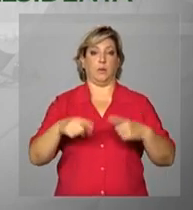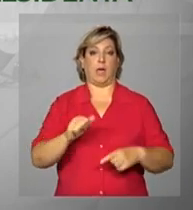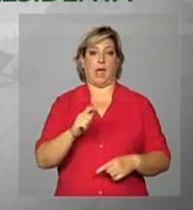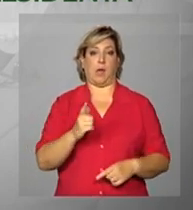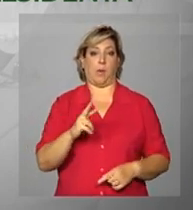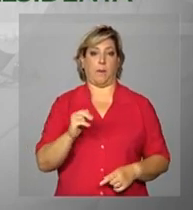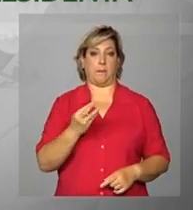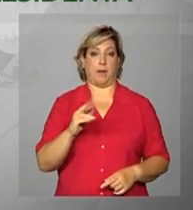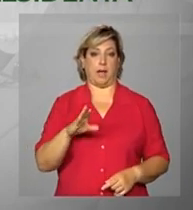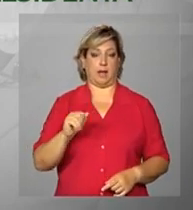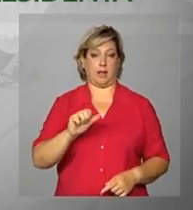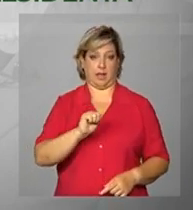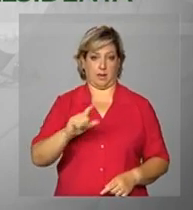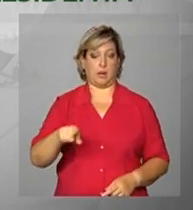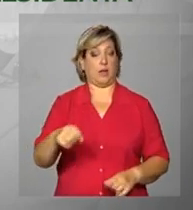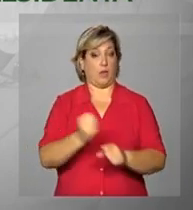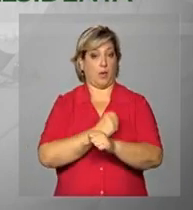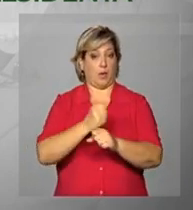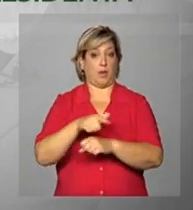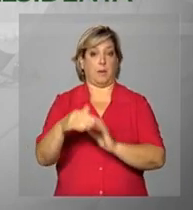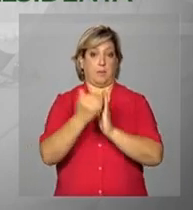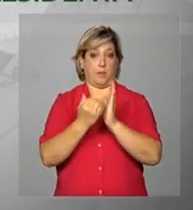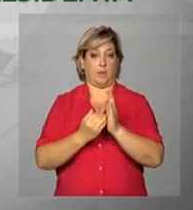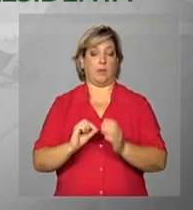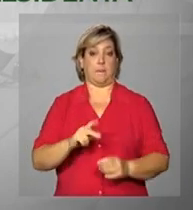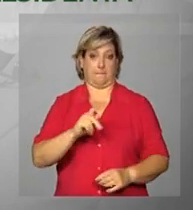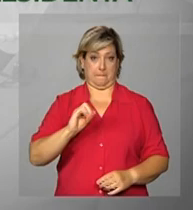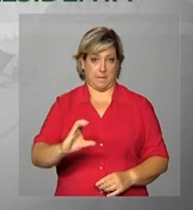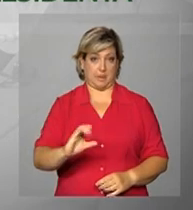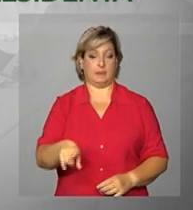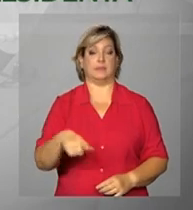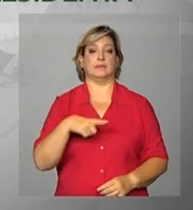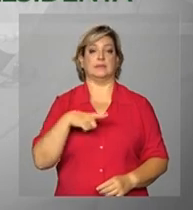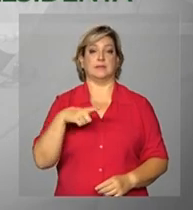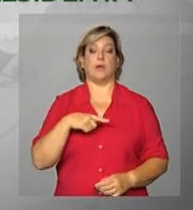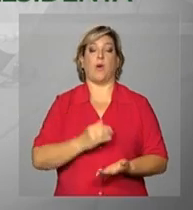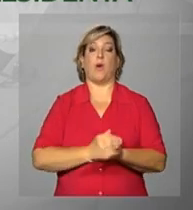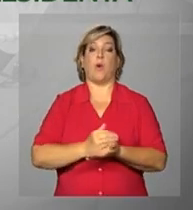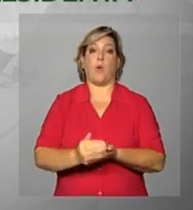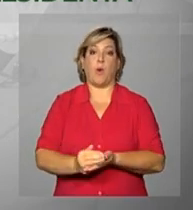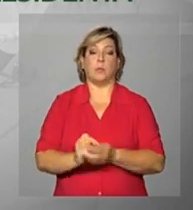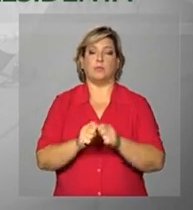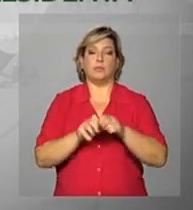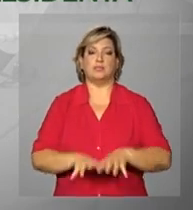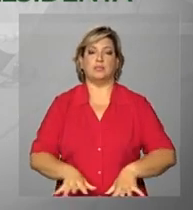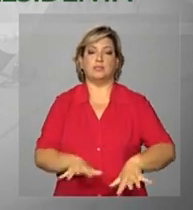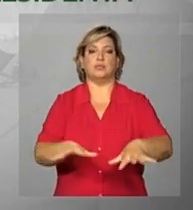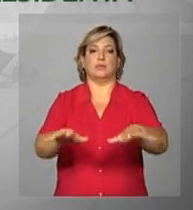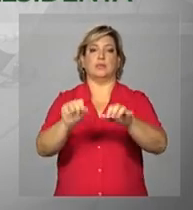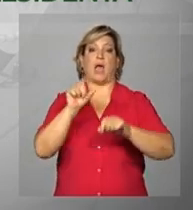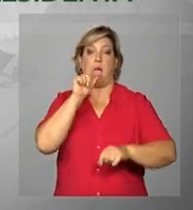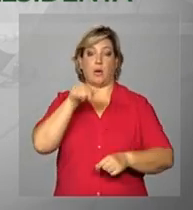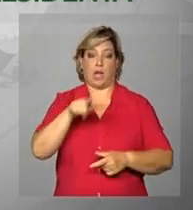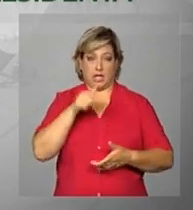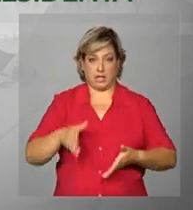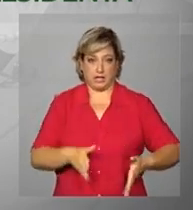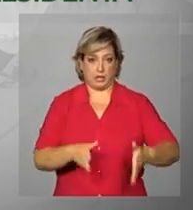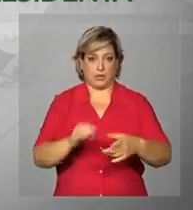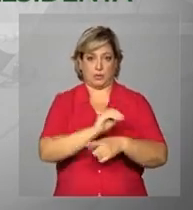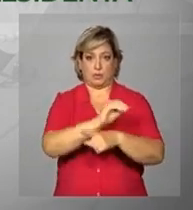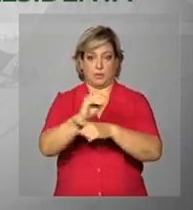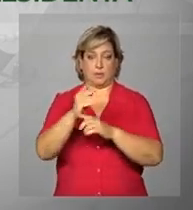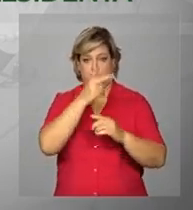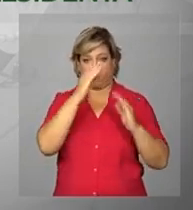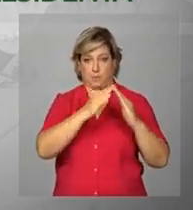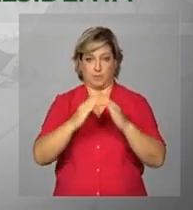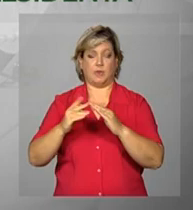Branca, Alagoas. A obra do Programa de Aceleração do Crescimento, o PAC, começou a levar água do Rio São Francisco a moradores que todos